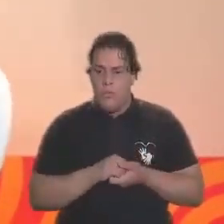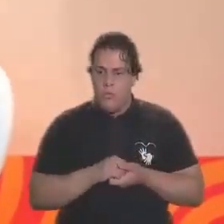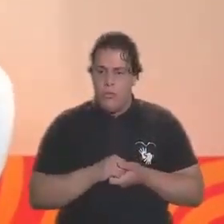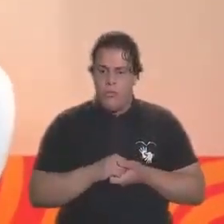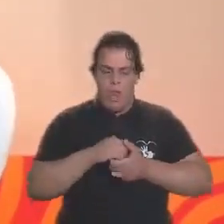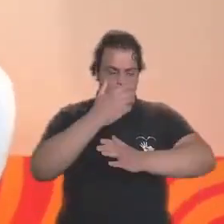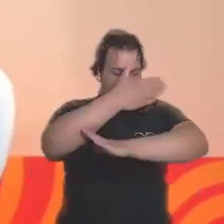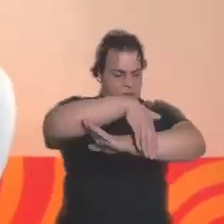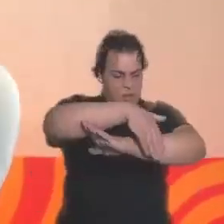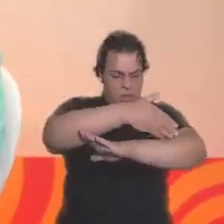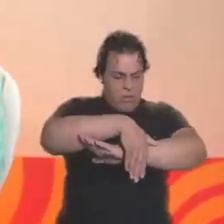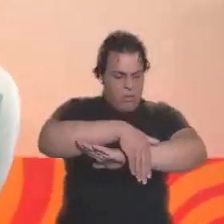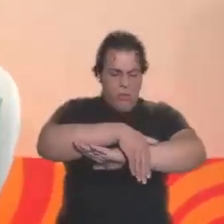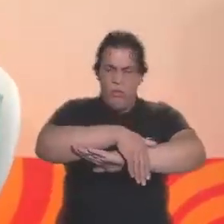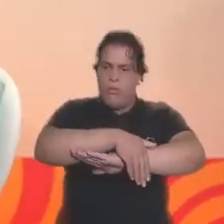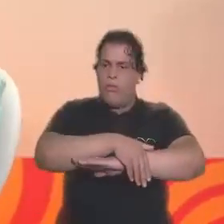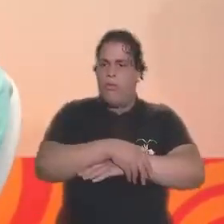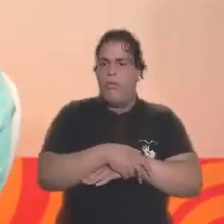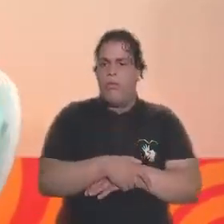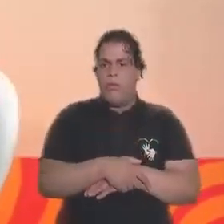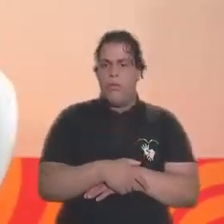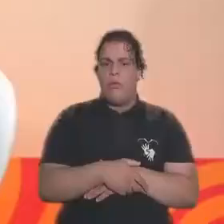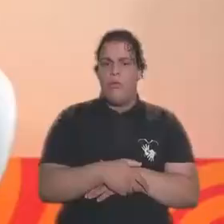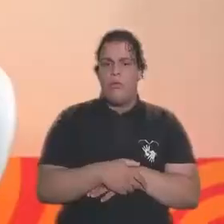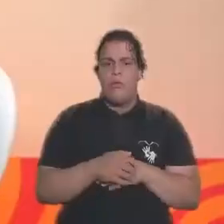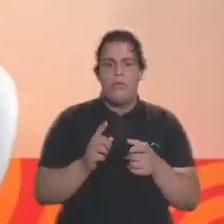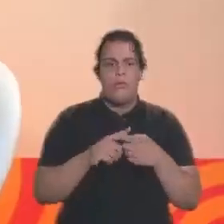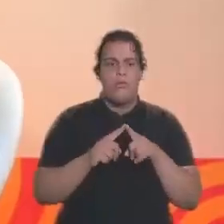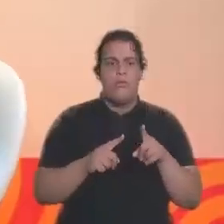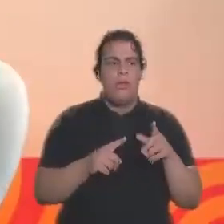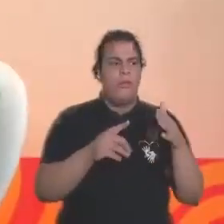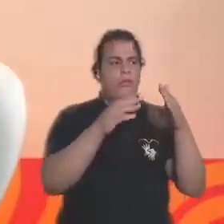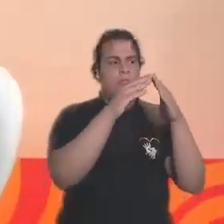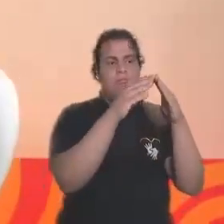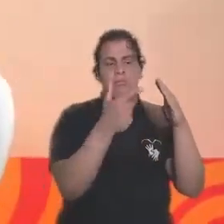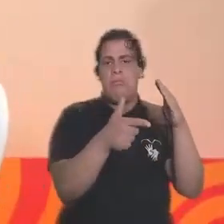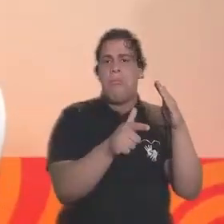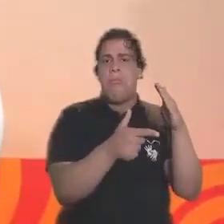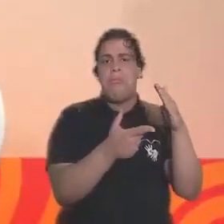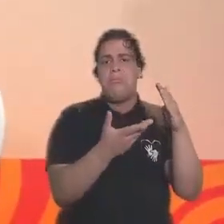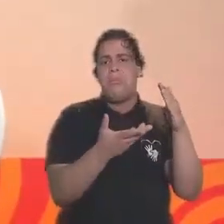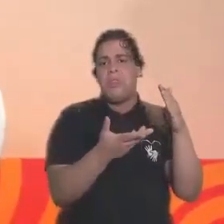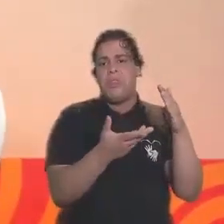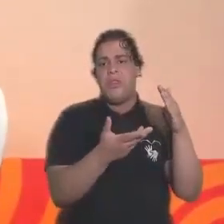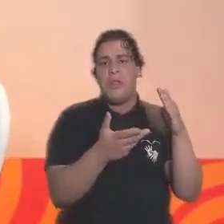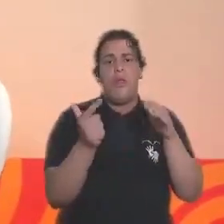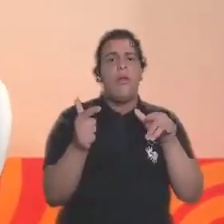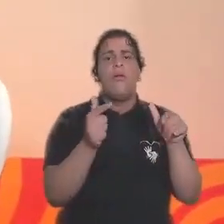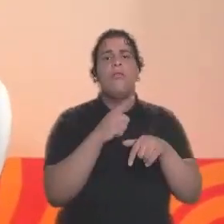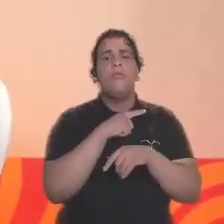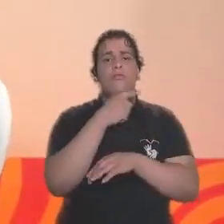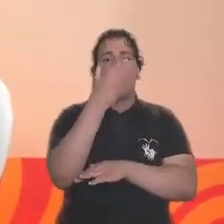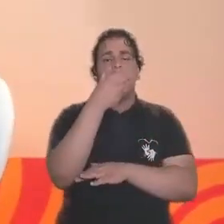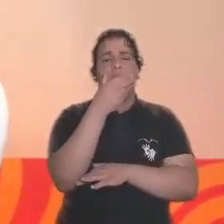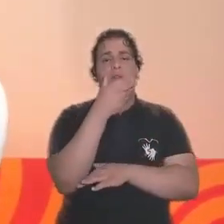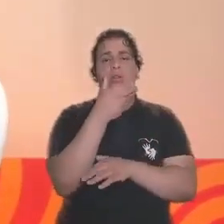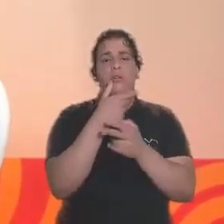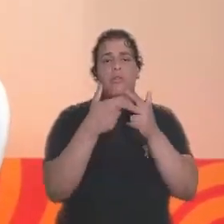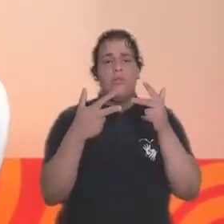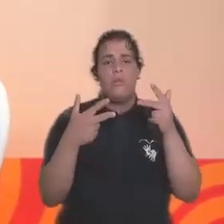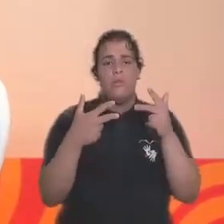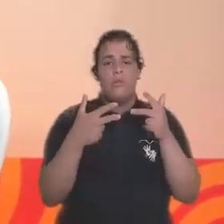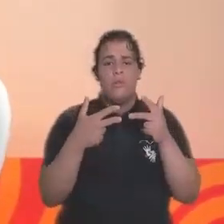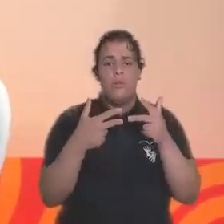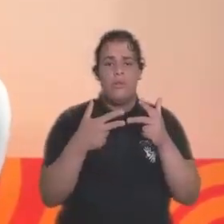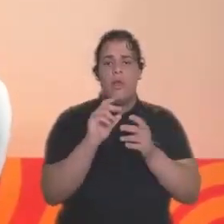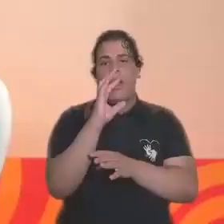no asfalto, na rua. Eu falei, não, mas vai ter o passarinho sem teto, né? E elas riam, brincavam. Eu falei assim, onde que tem fruta? Aí na